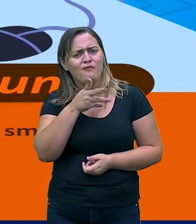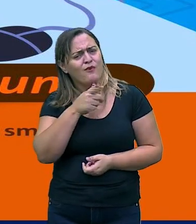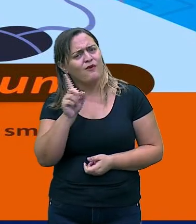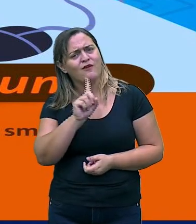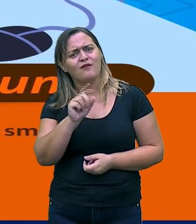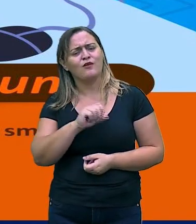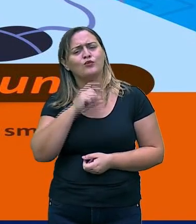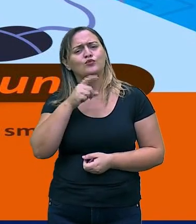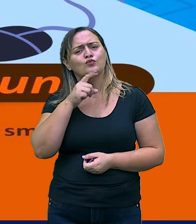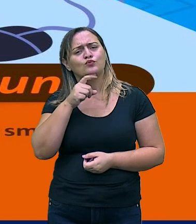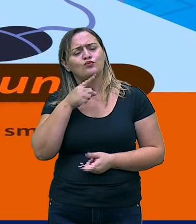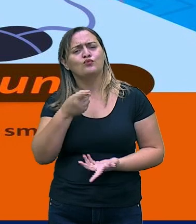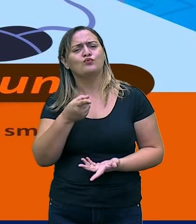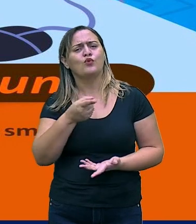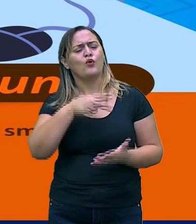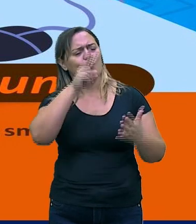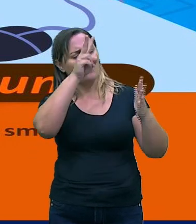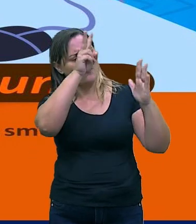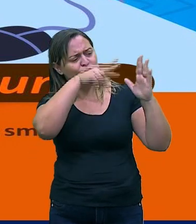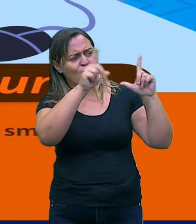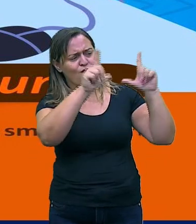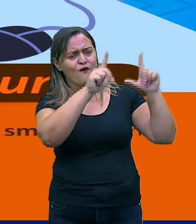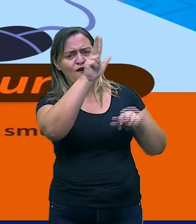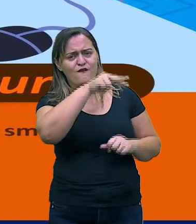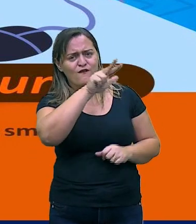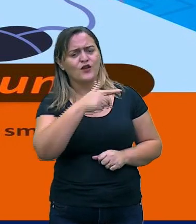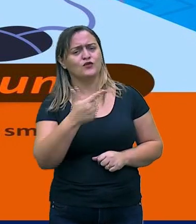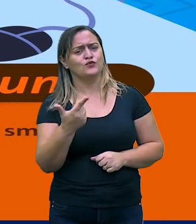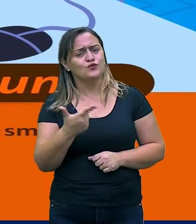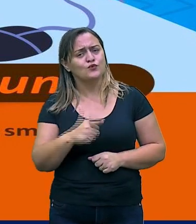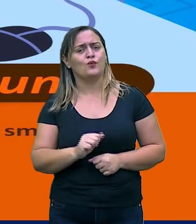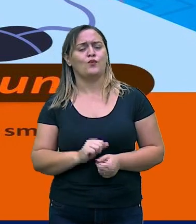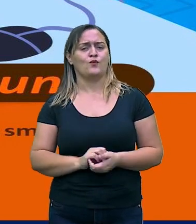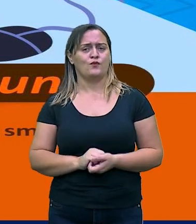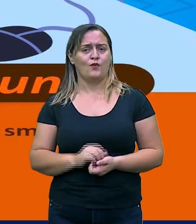Qualquer dúvida, assista essa aula 1, 2, 3 vezes. Pergunte ao seu